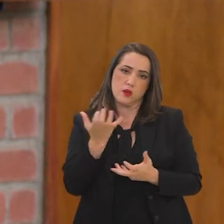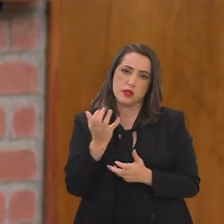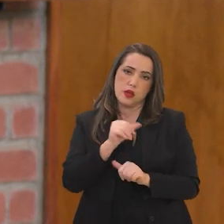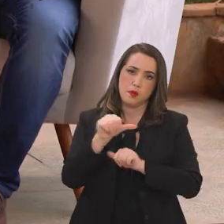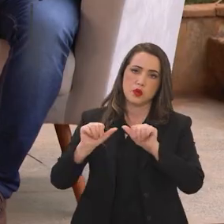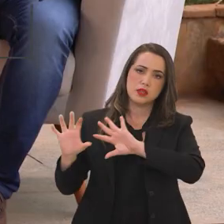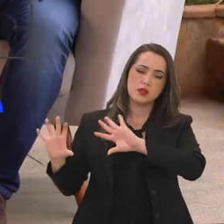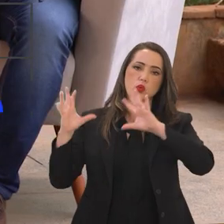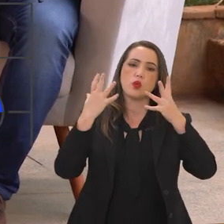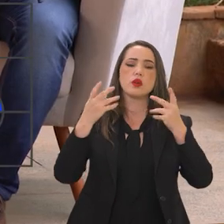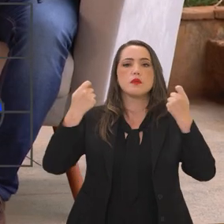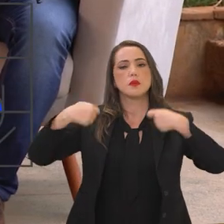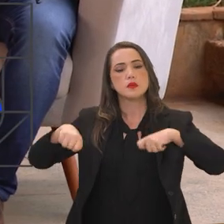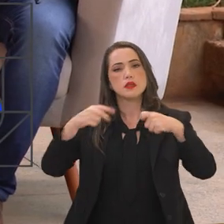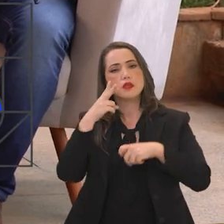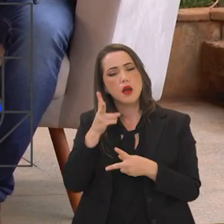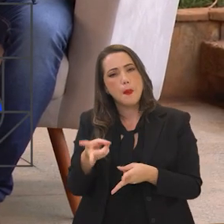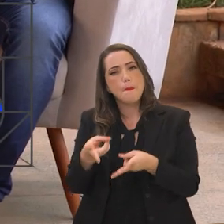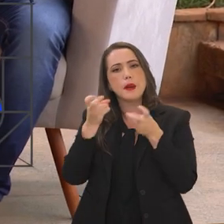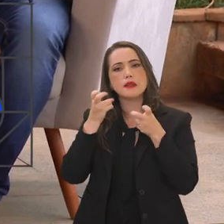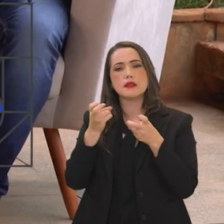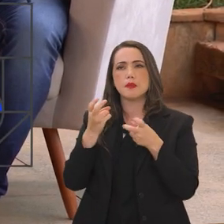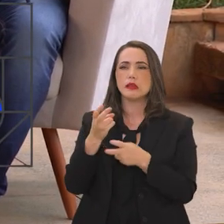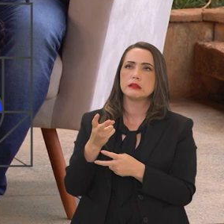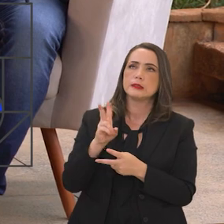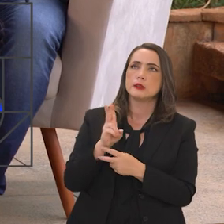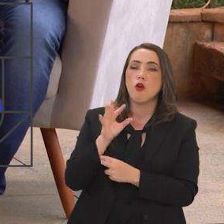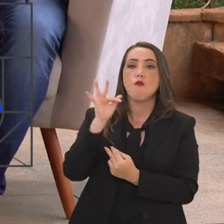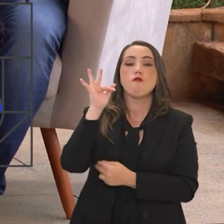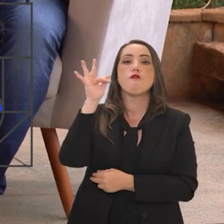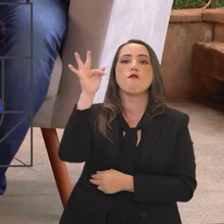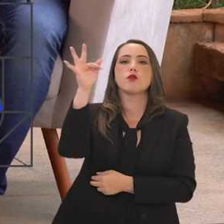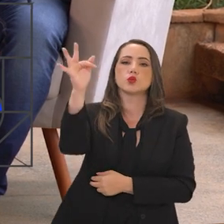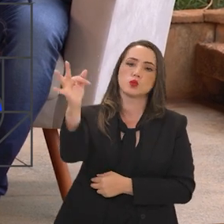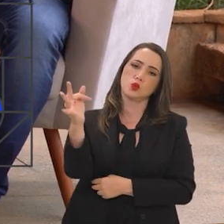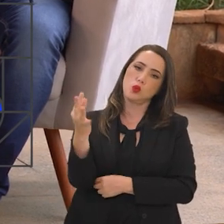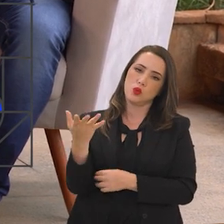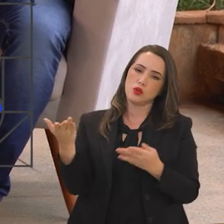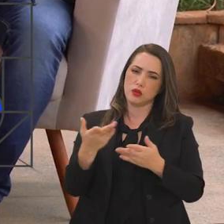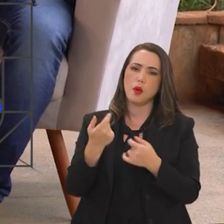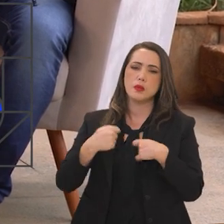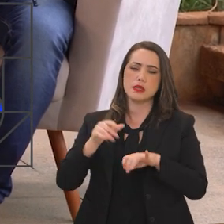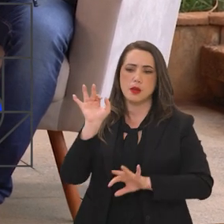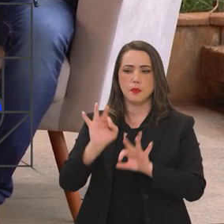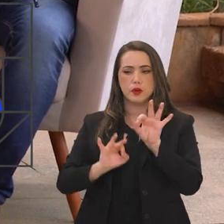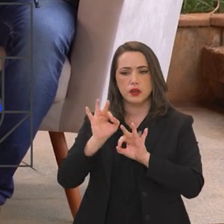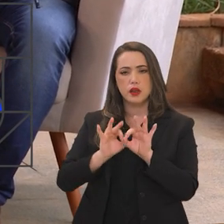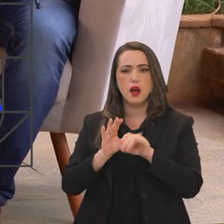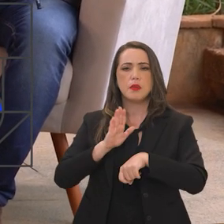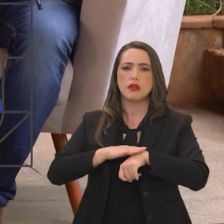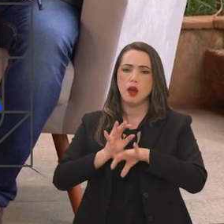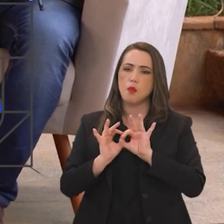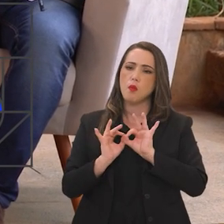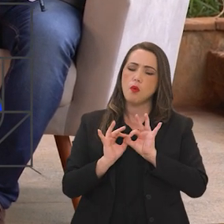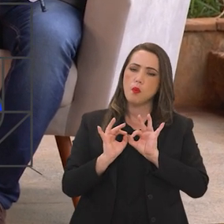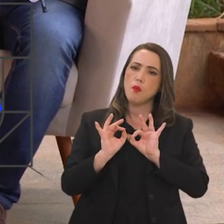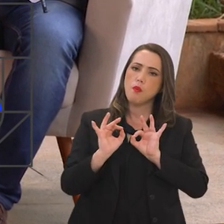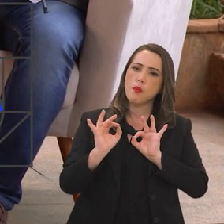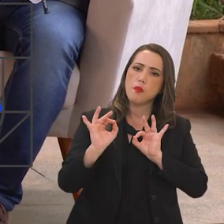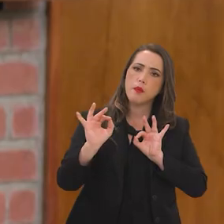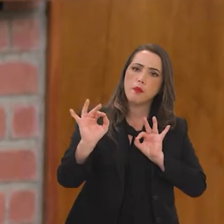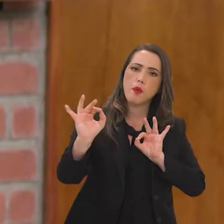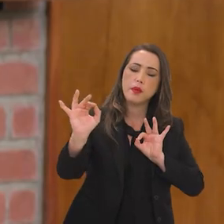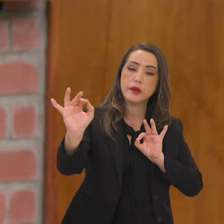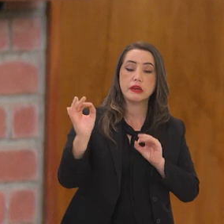falar em mudança do clima eu tô olhando é feito com se manifestar Em décadas então é preciso que a gente tenha programas de longa duração e